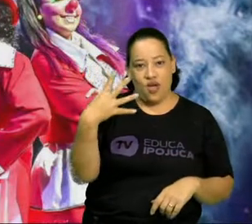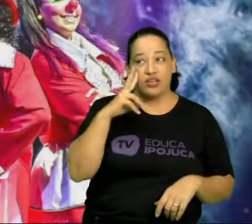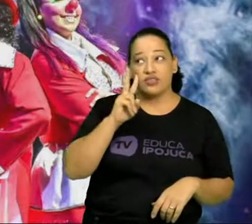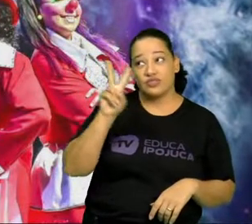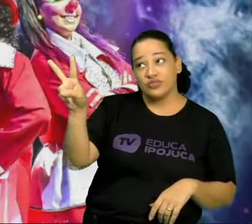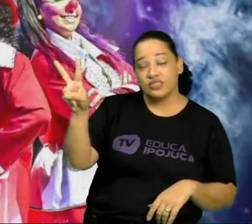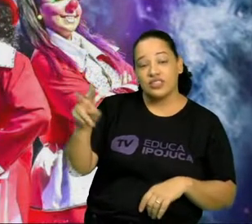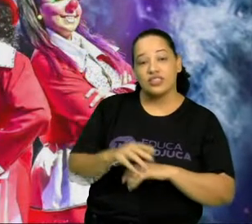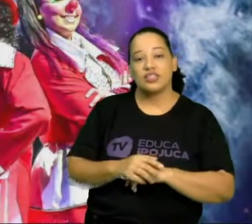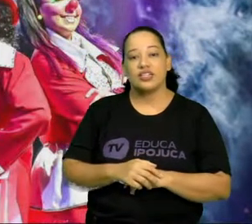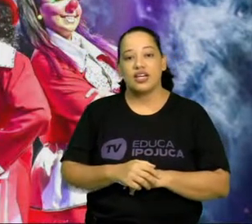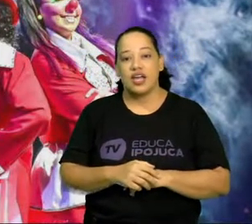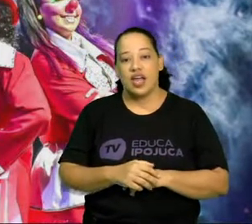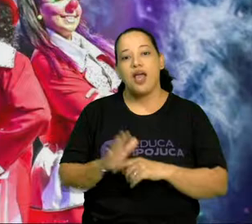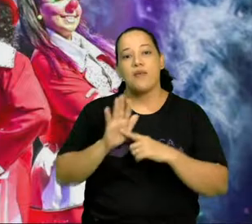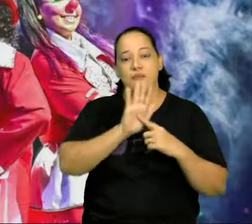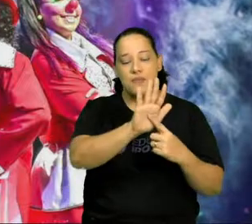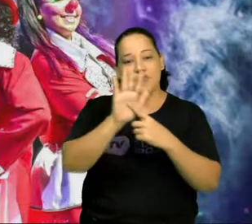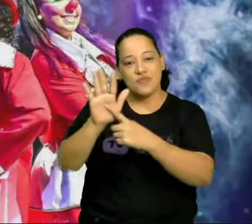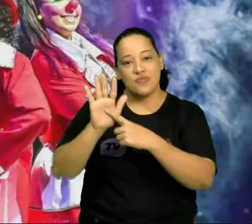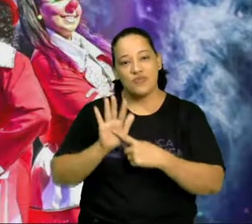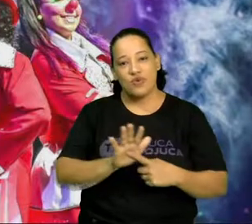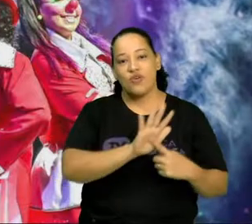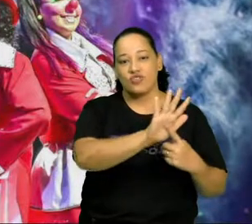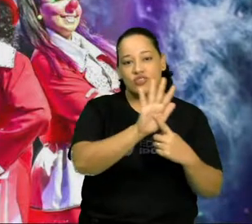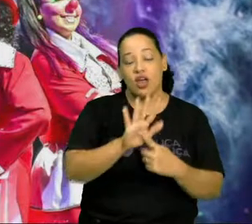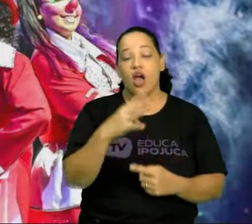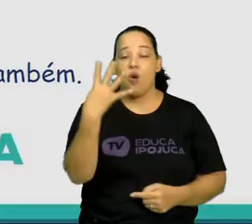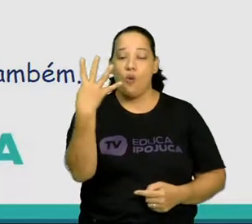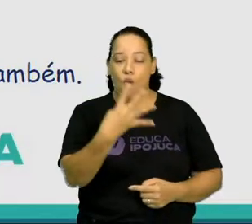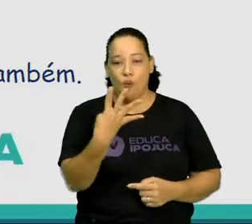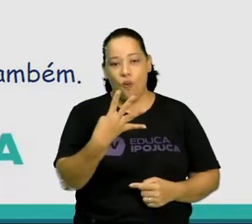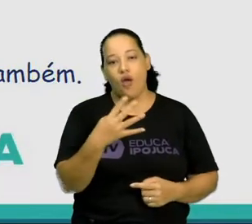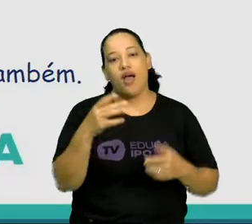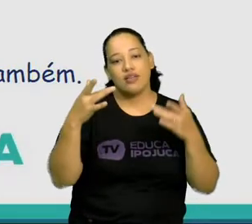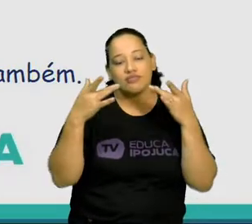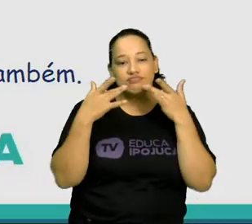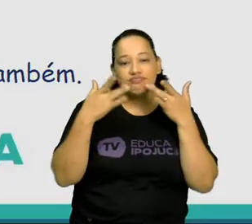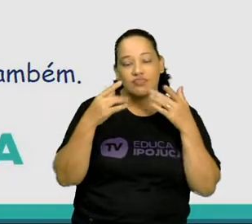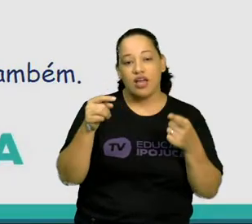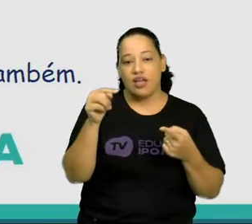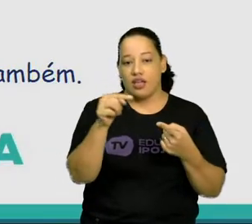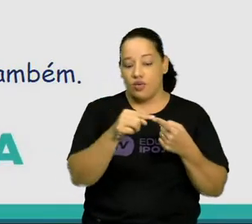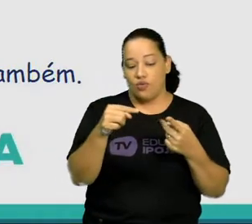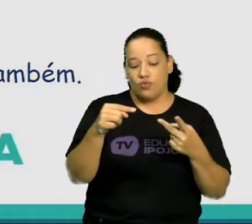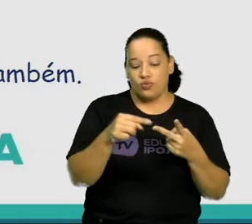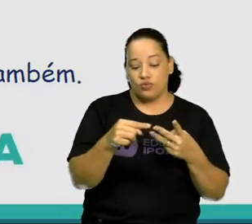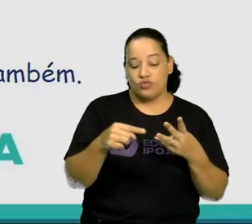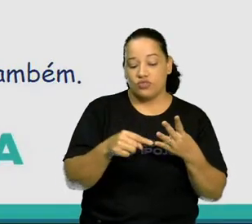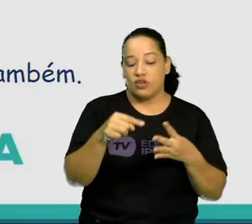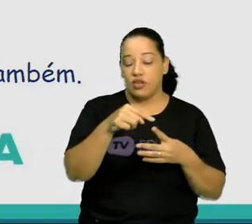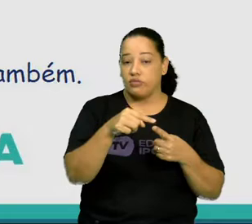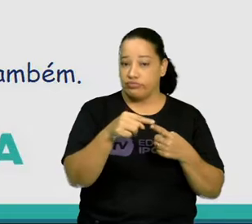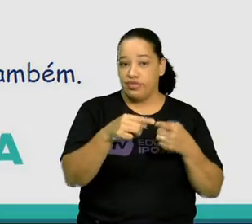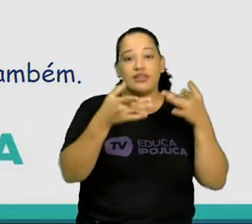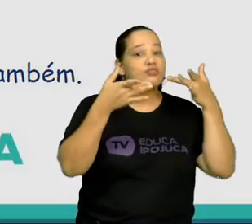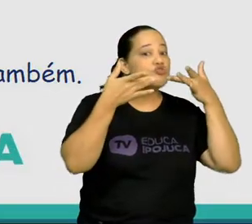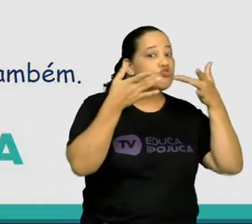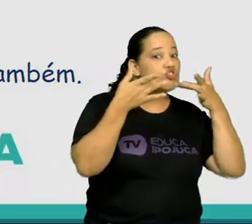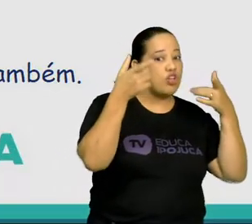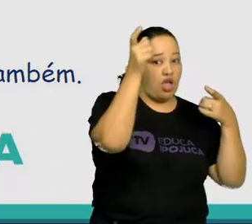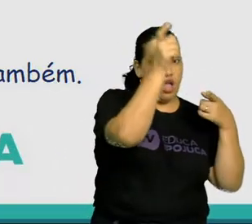imagens representam as quatro artes cênicas, que são o